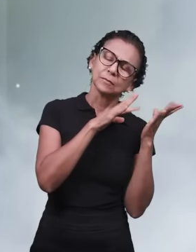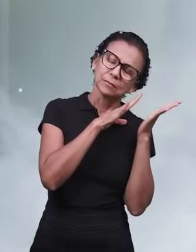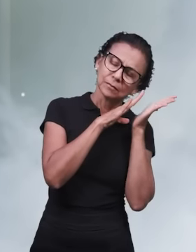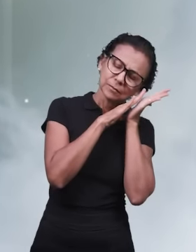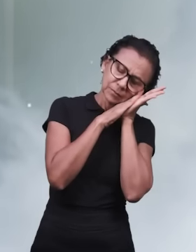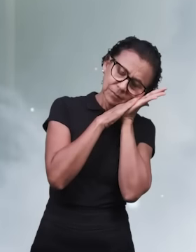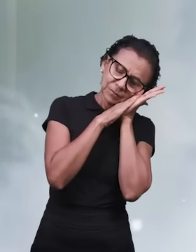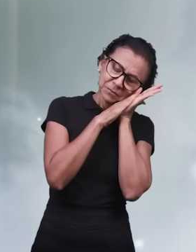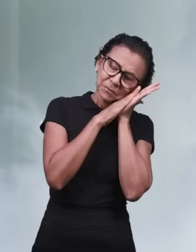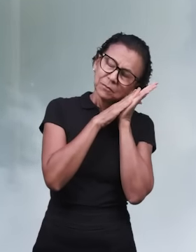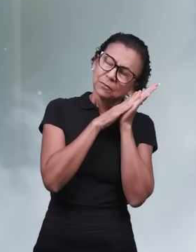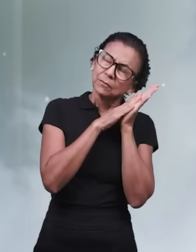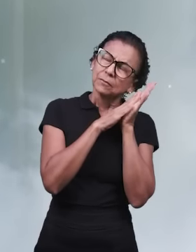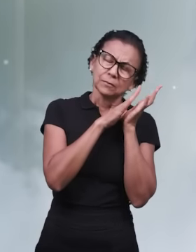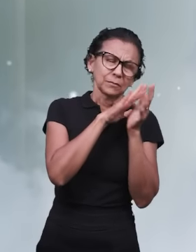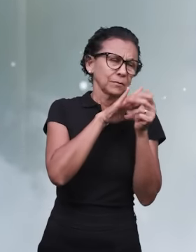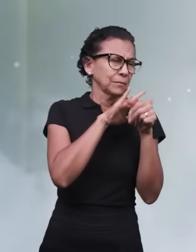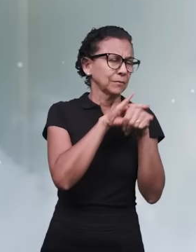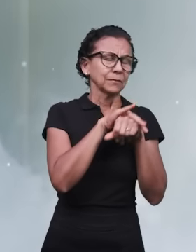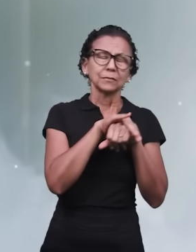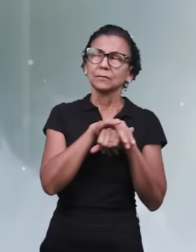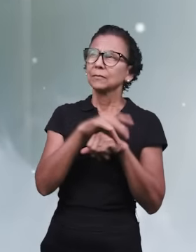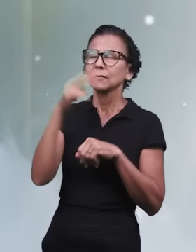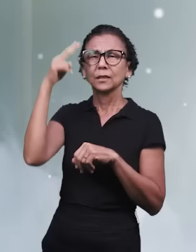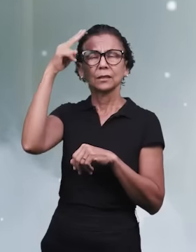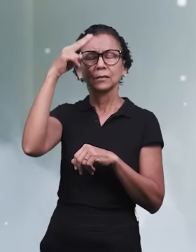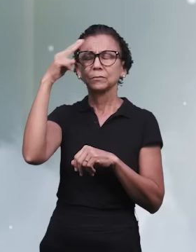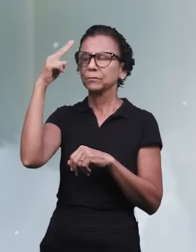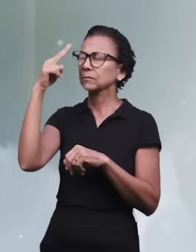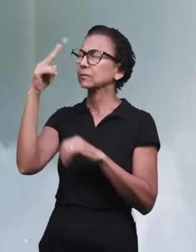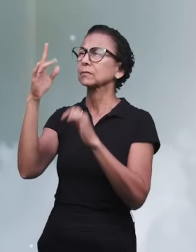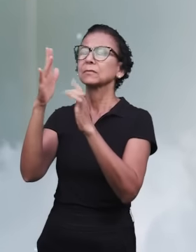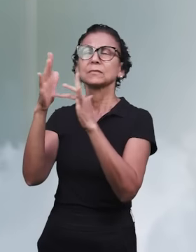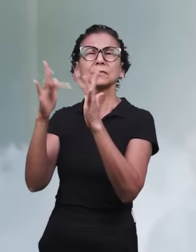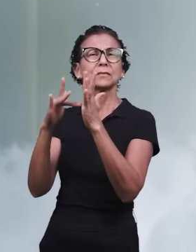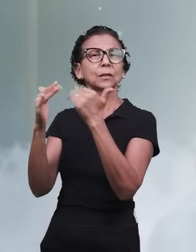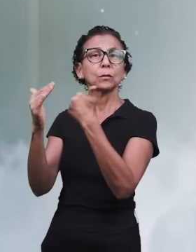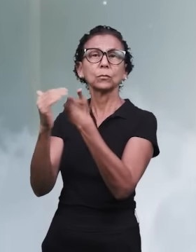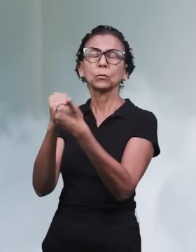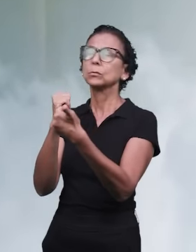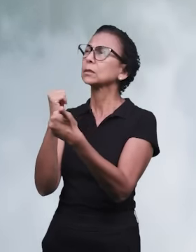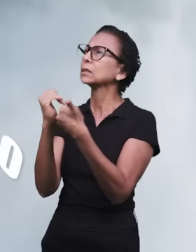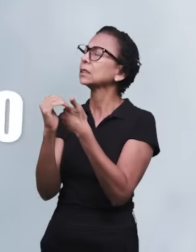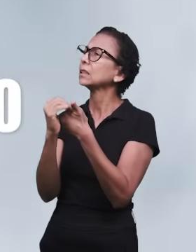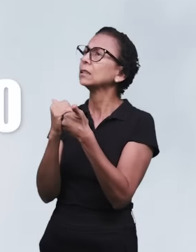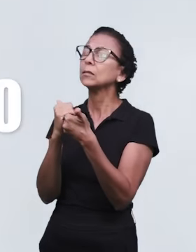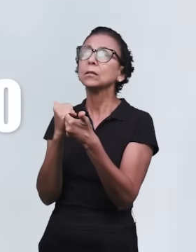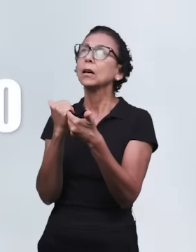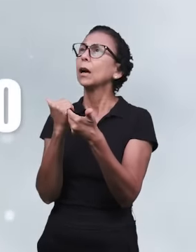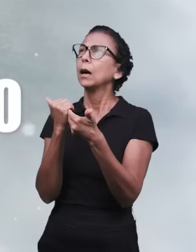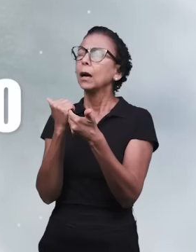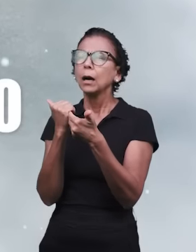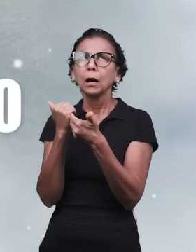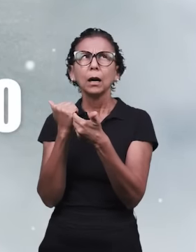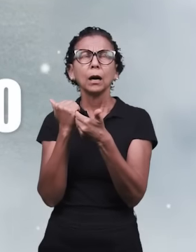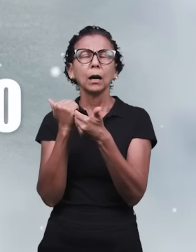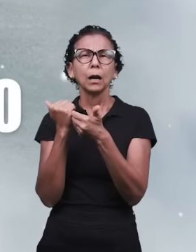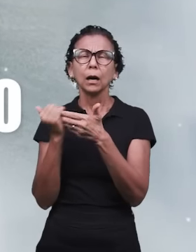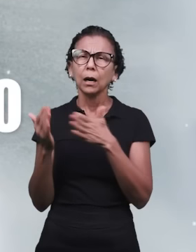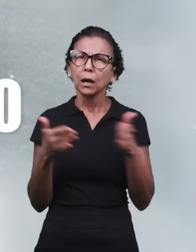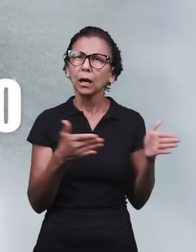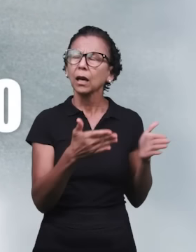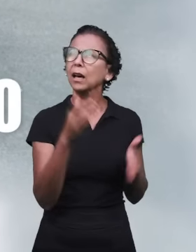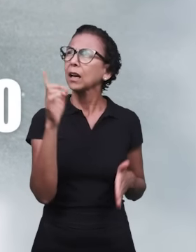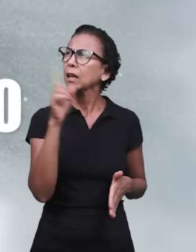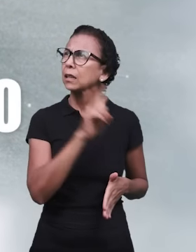noite, um conselho Ele me deu. Não sigas por